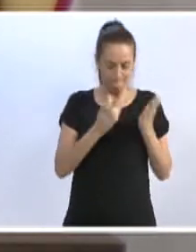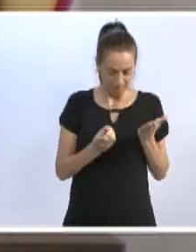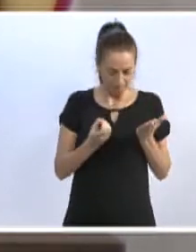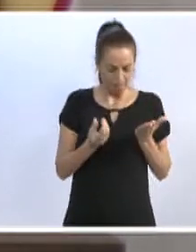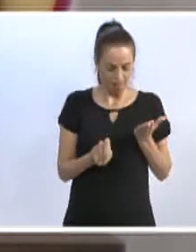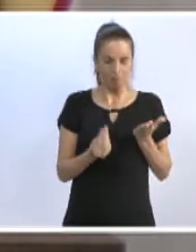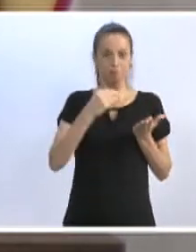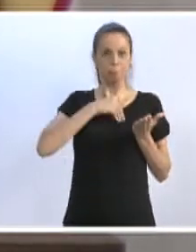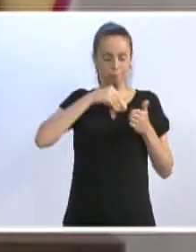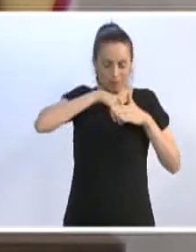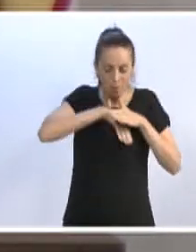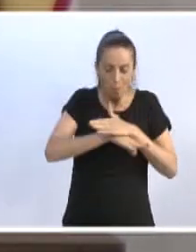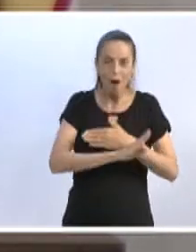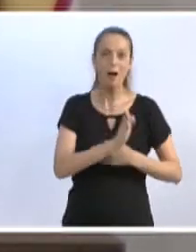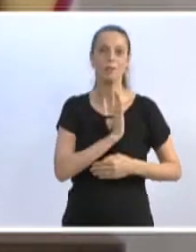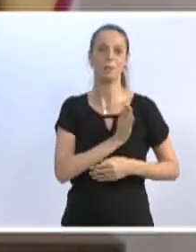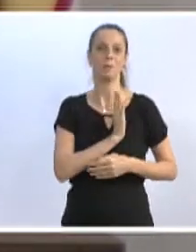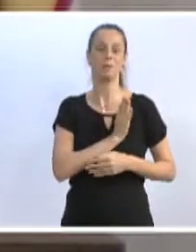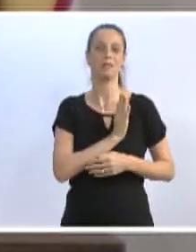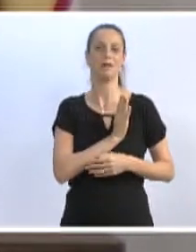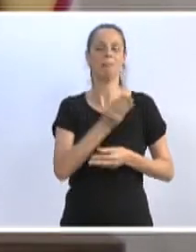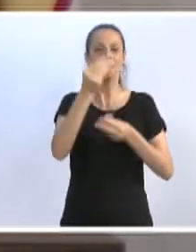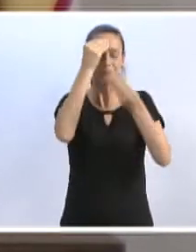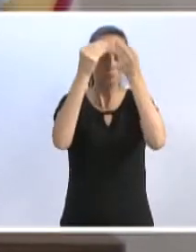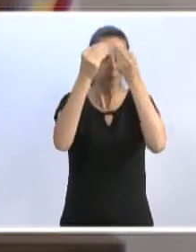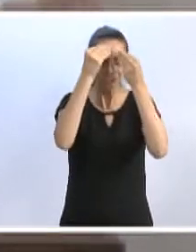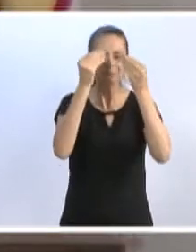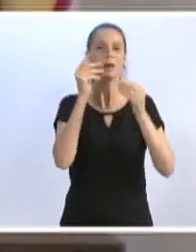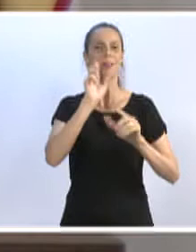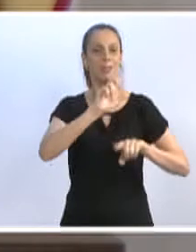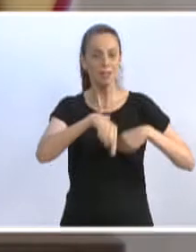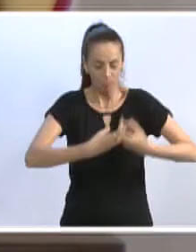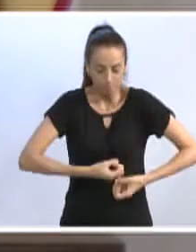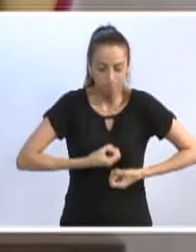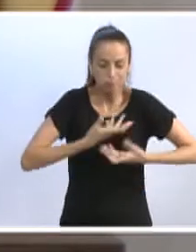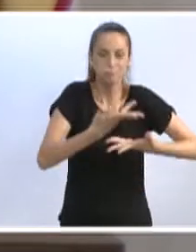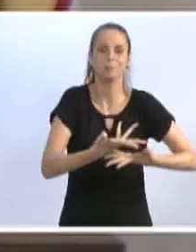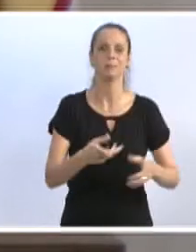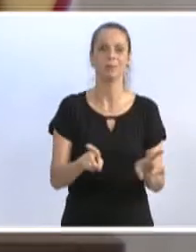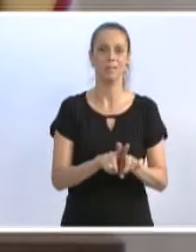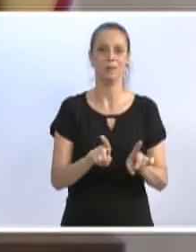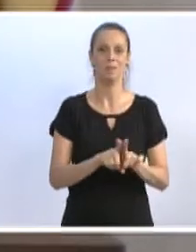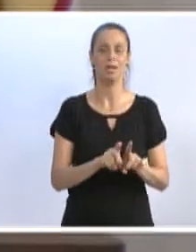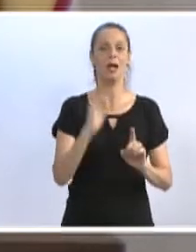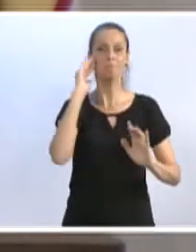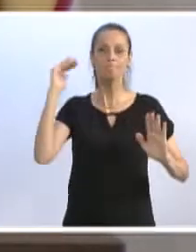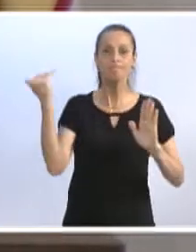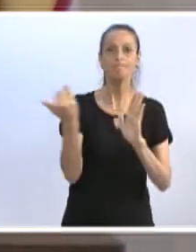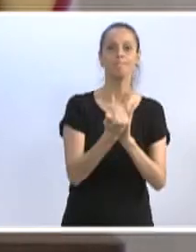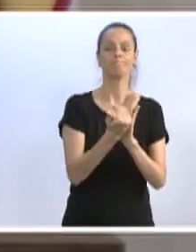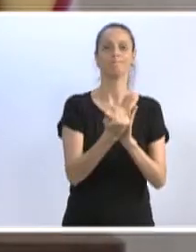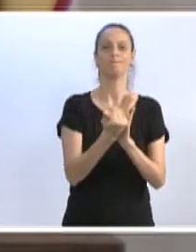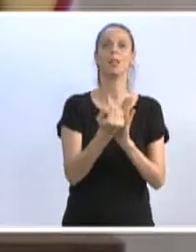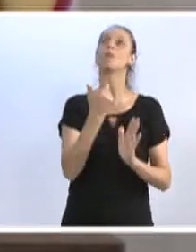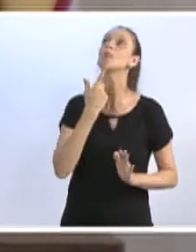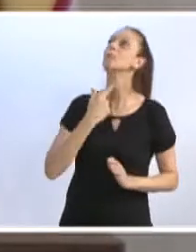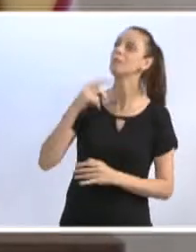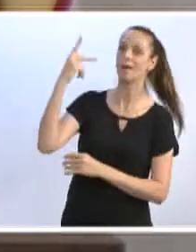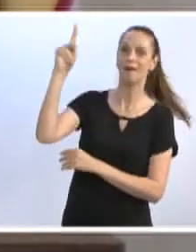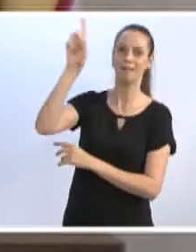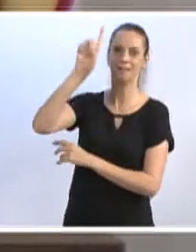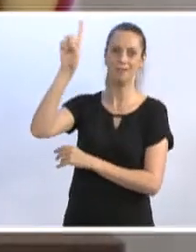absorvida pela terra, morrer, para então sair e cumprir o propósito para o qual foi